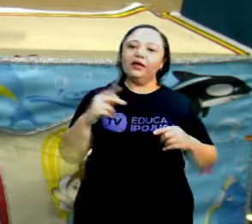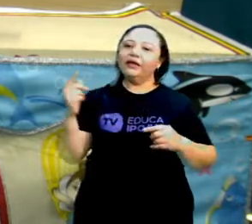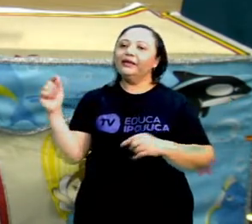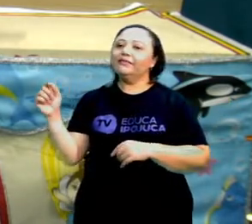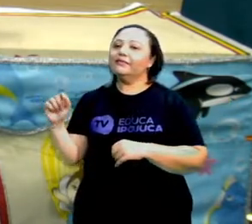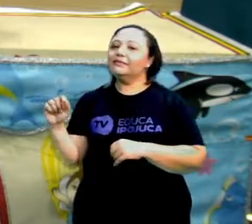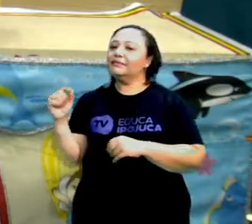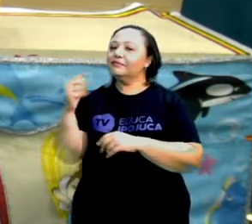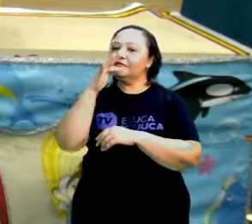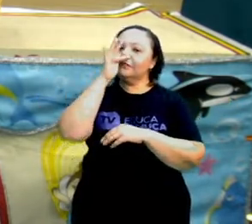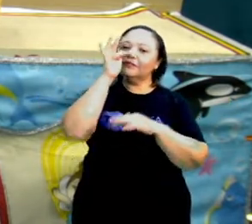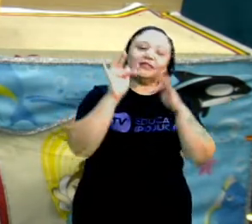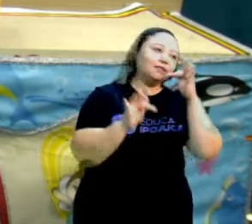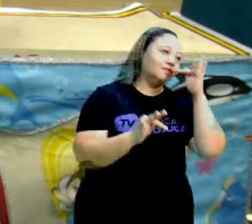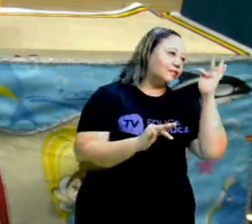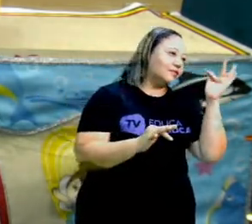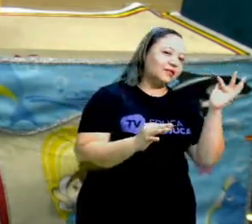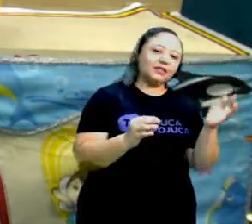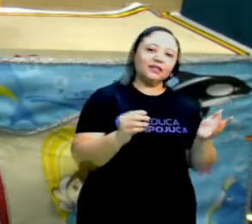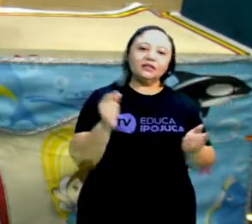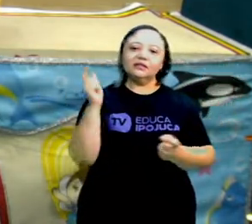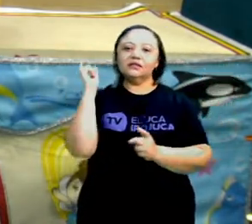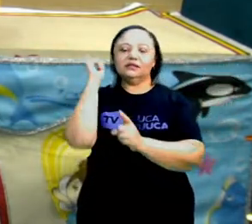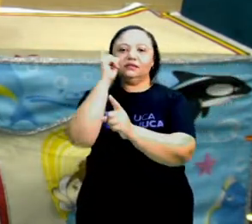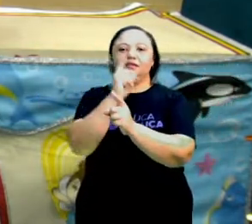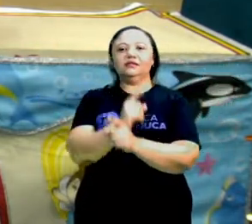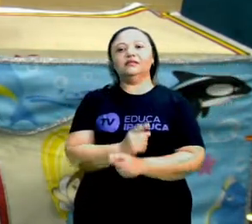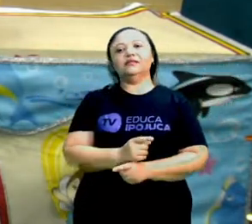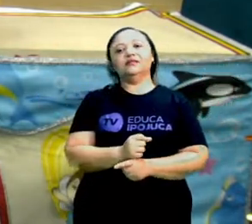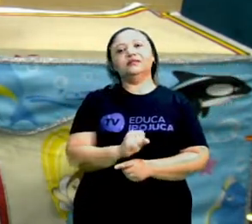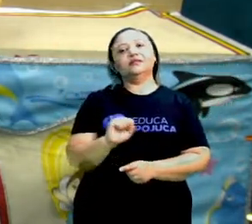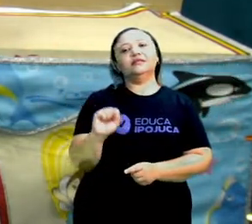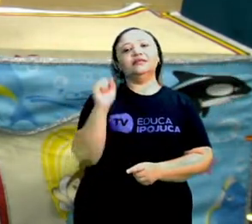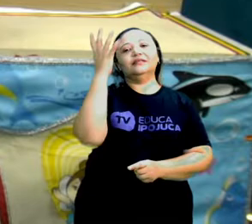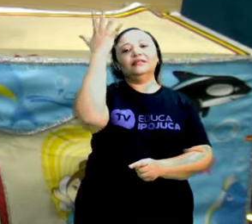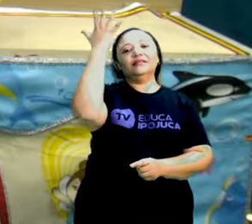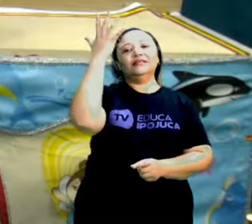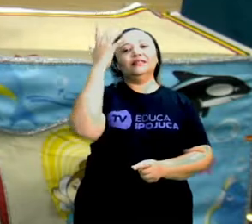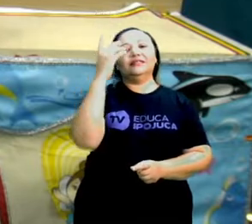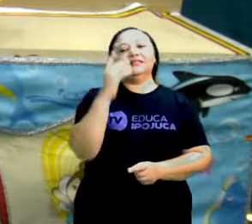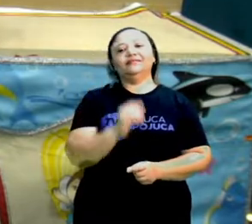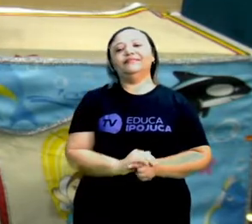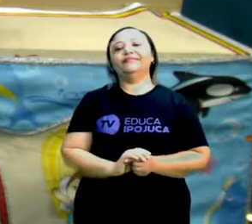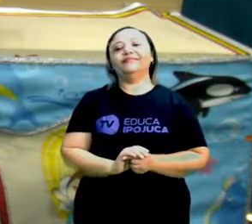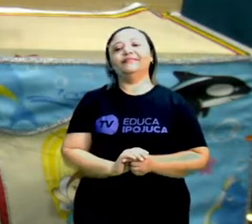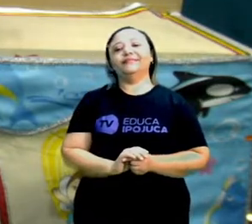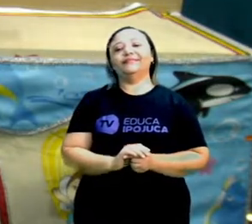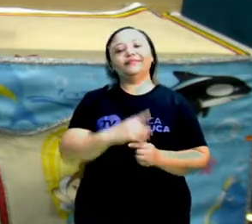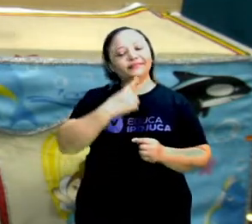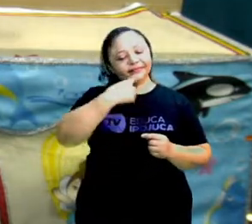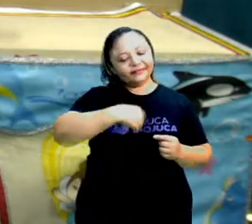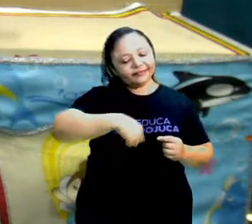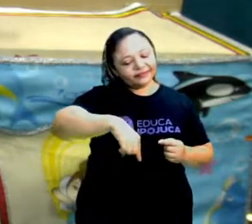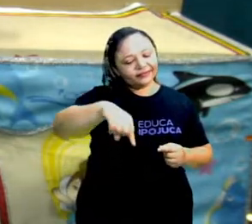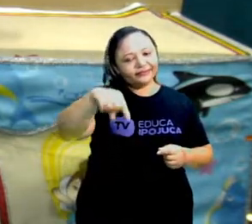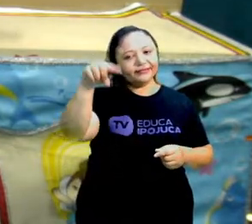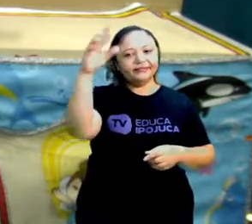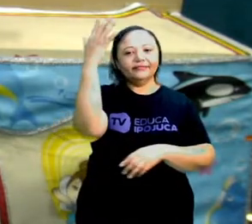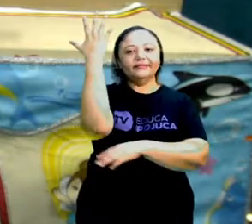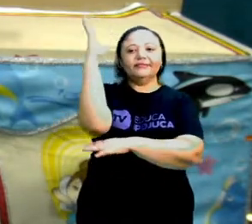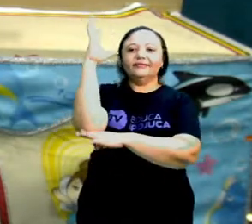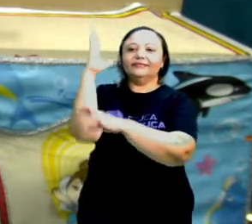outro, ia para um lado. Tu sabe o que aconteceu? Entraram na floresta. Isso mesmo. Entraram